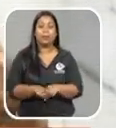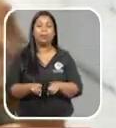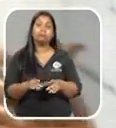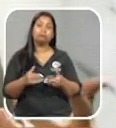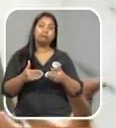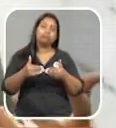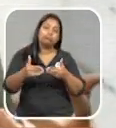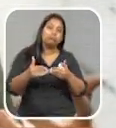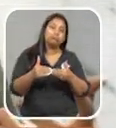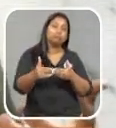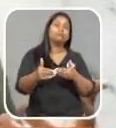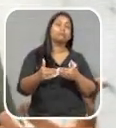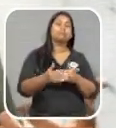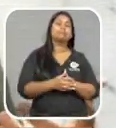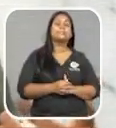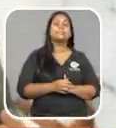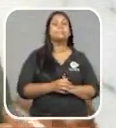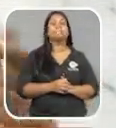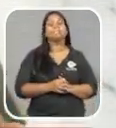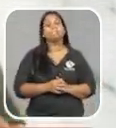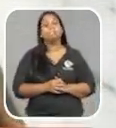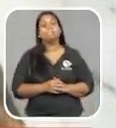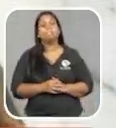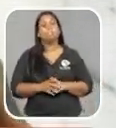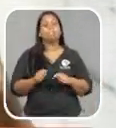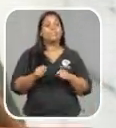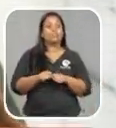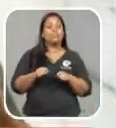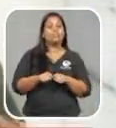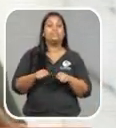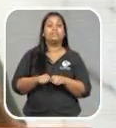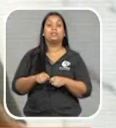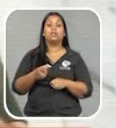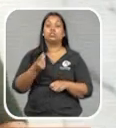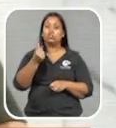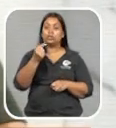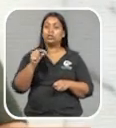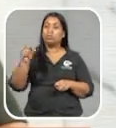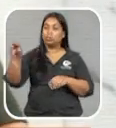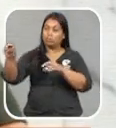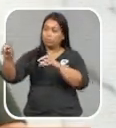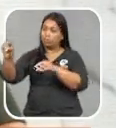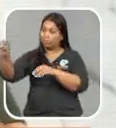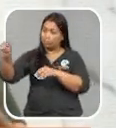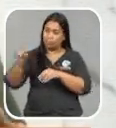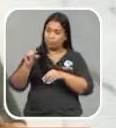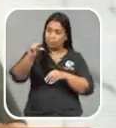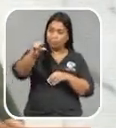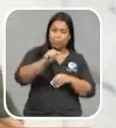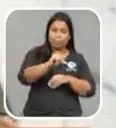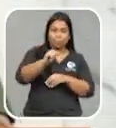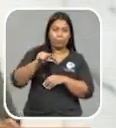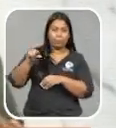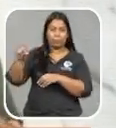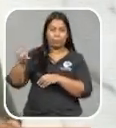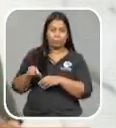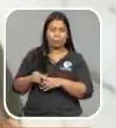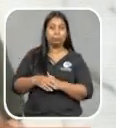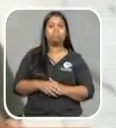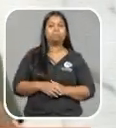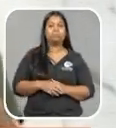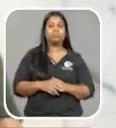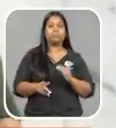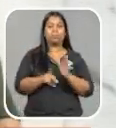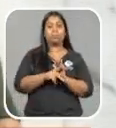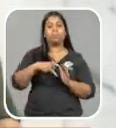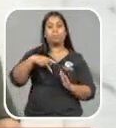está fazendo remanejamento no orçamento. Essa PEC para poder reorganizar o orçamento